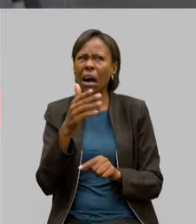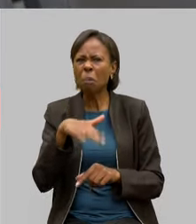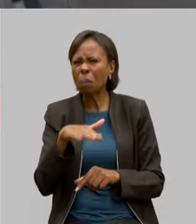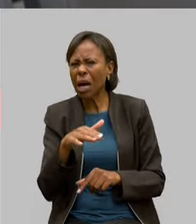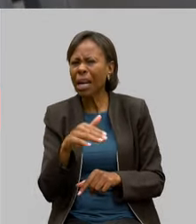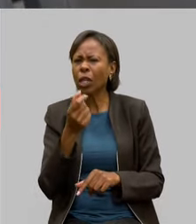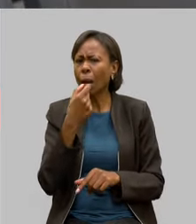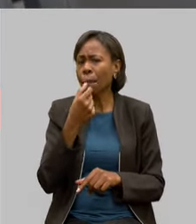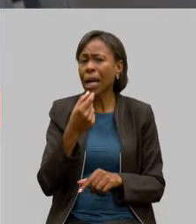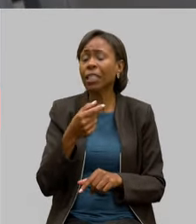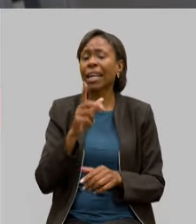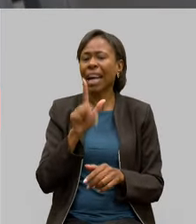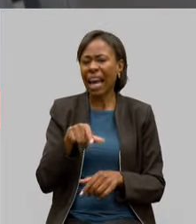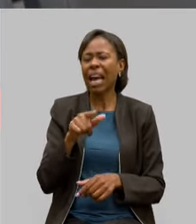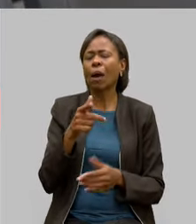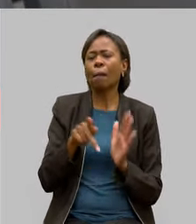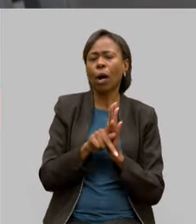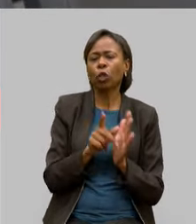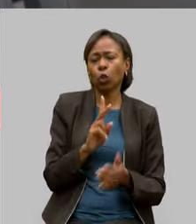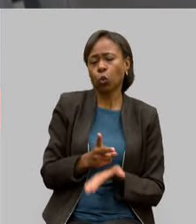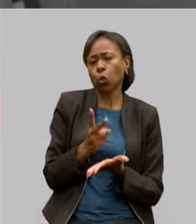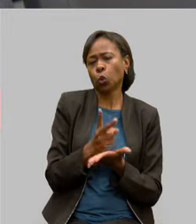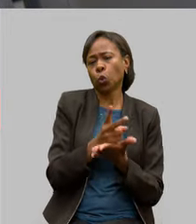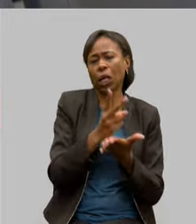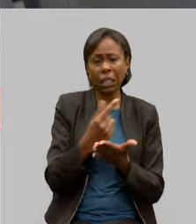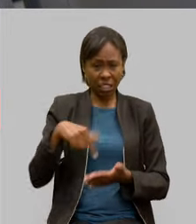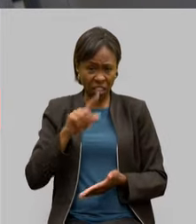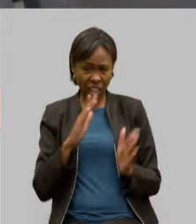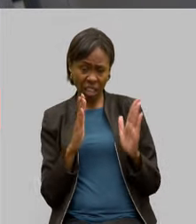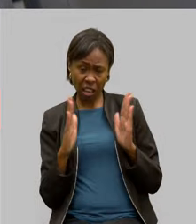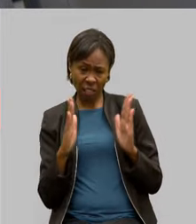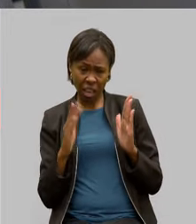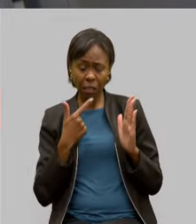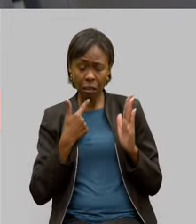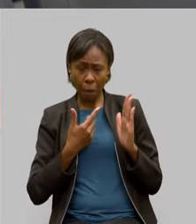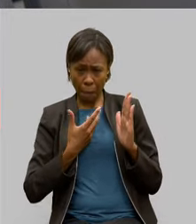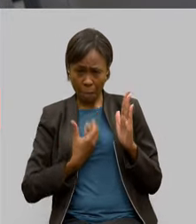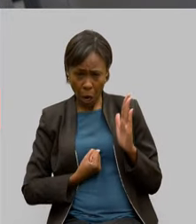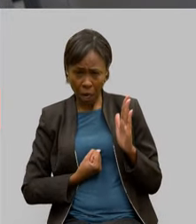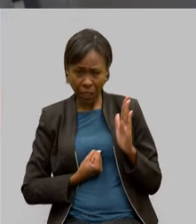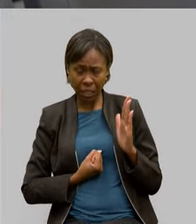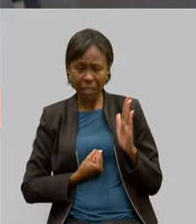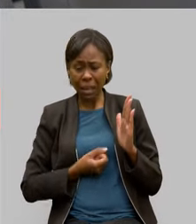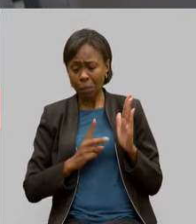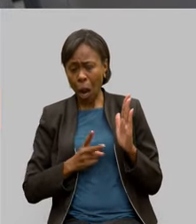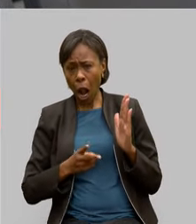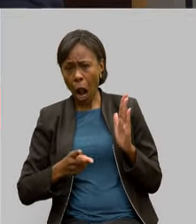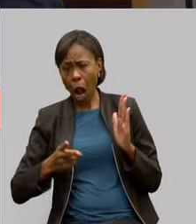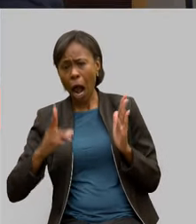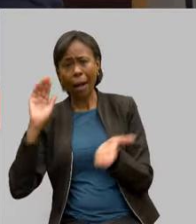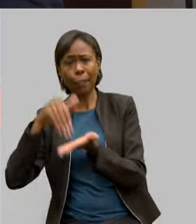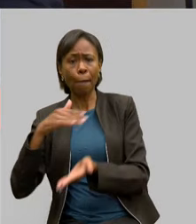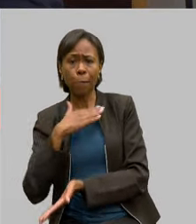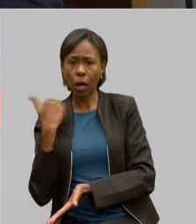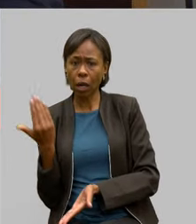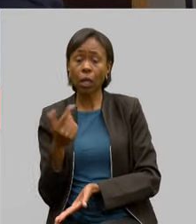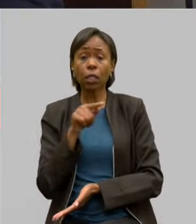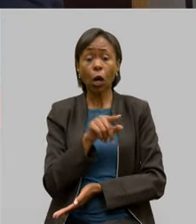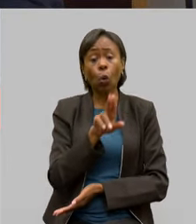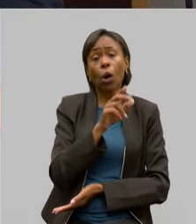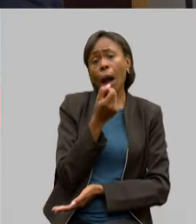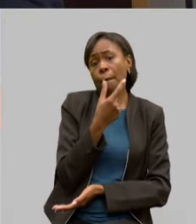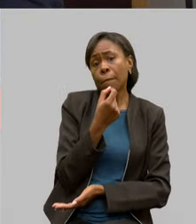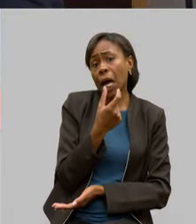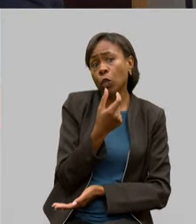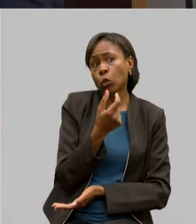uso contínuo Que Nós entramos na menopausa vamos viver nela e só vamos sair nela quando nós morrermos então o uso contínuo é r$